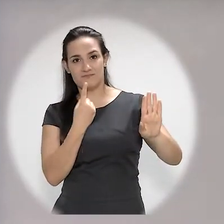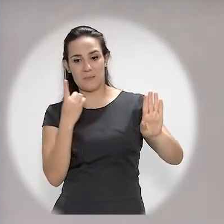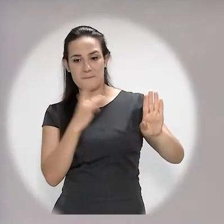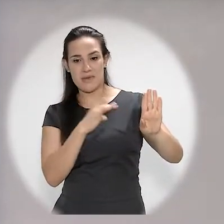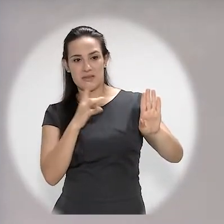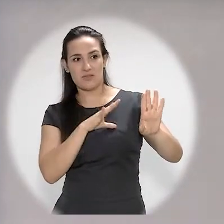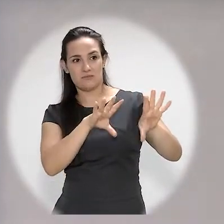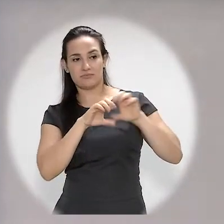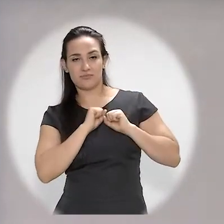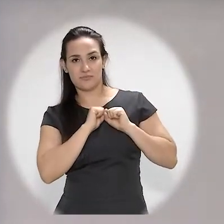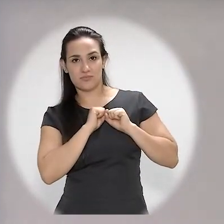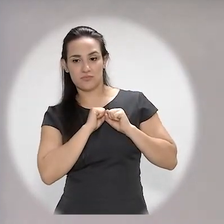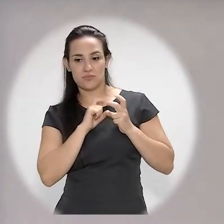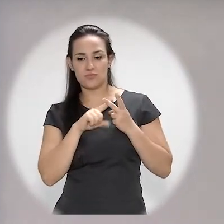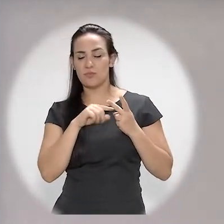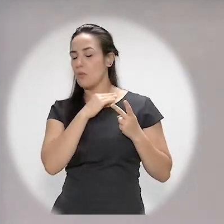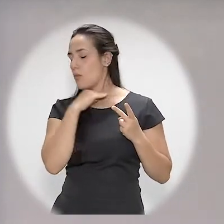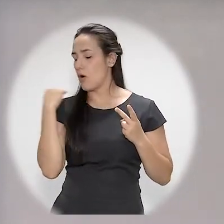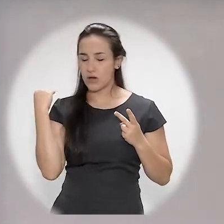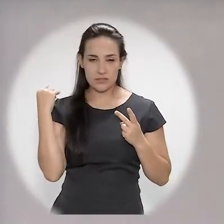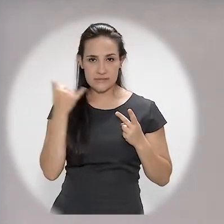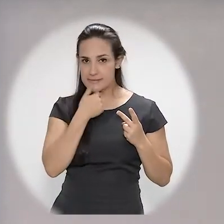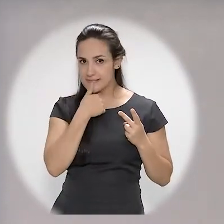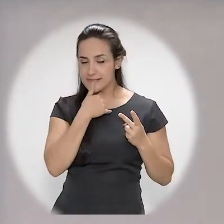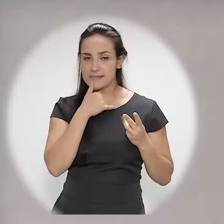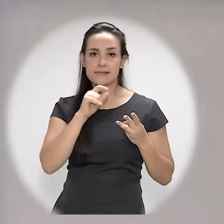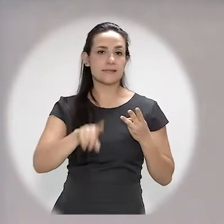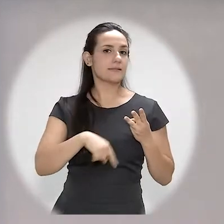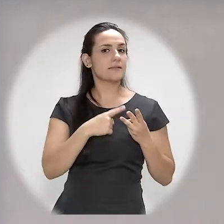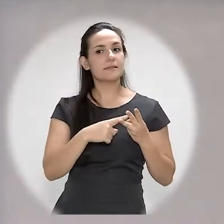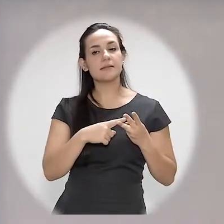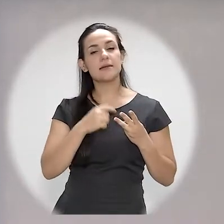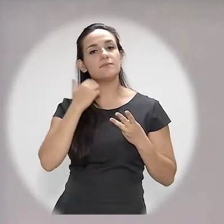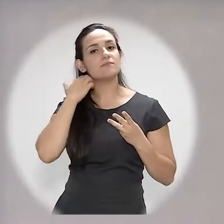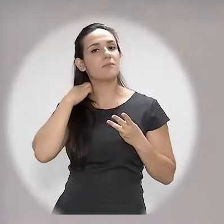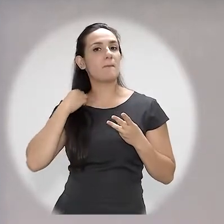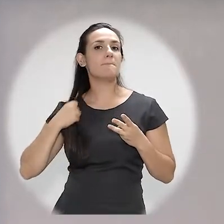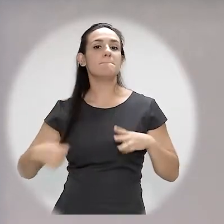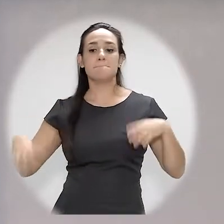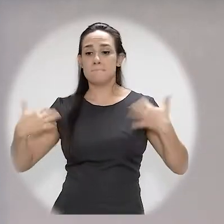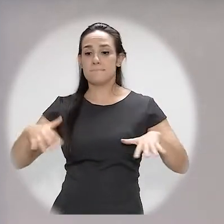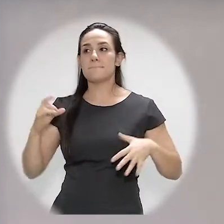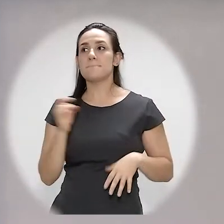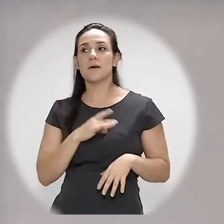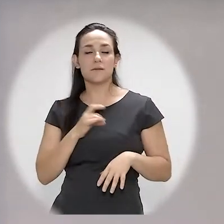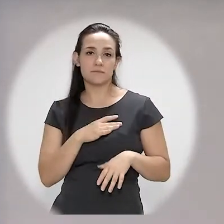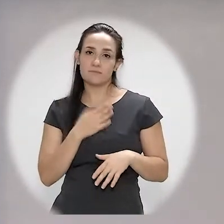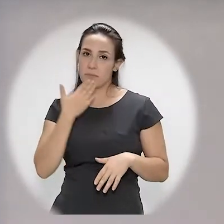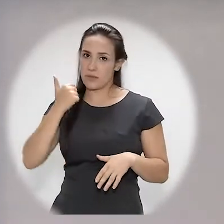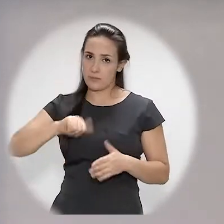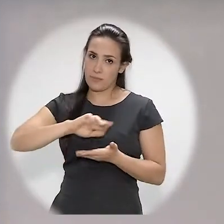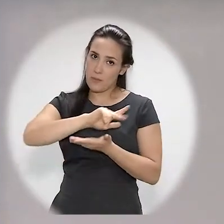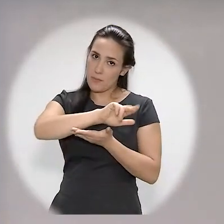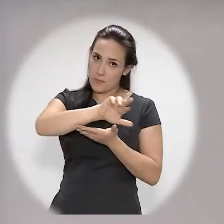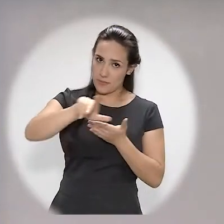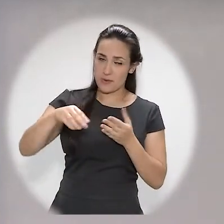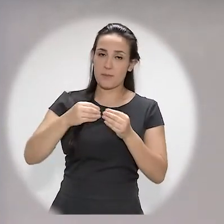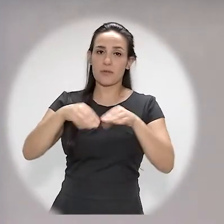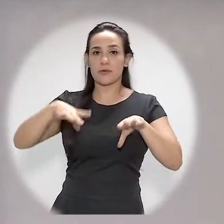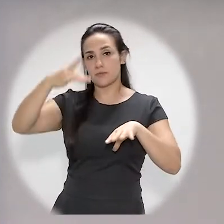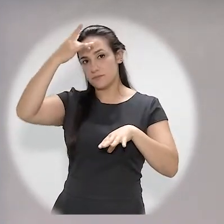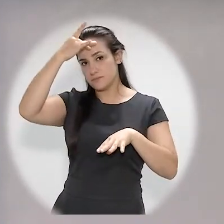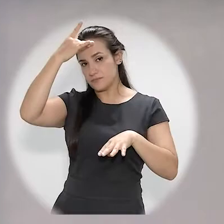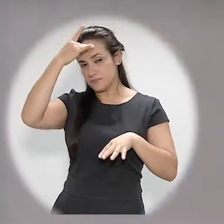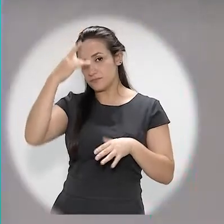isolamento, medo do contágio, luto, pânico e outros tantos problemas que estão abalando a